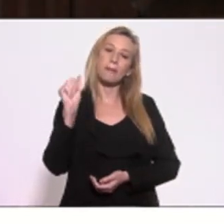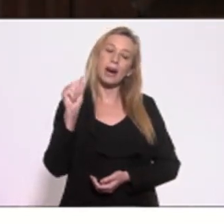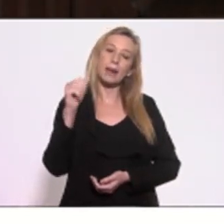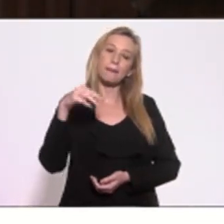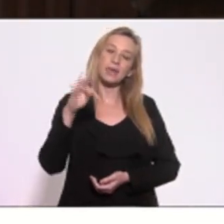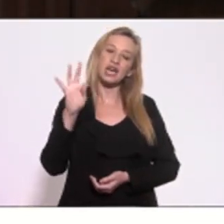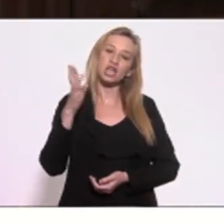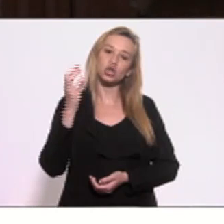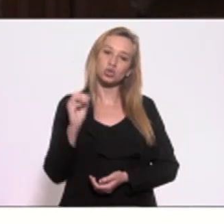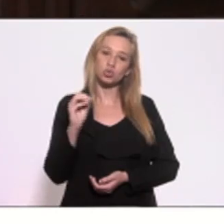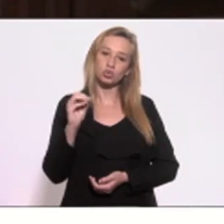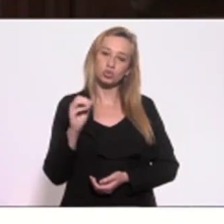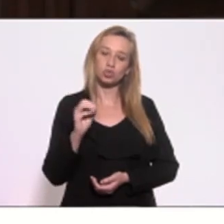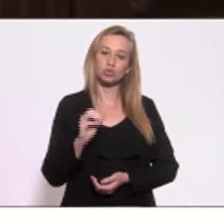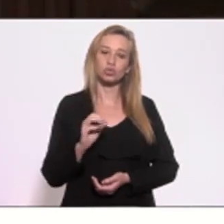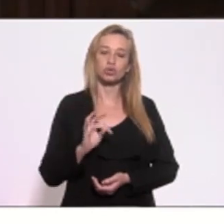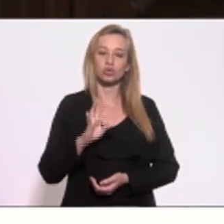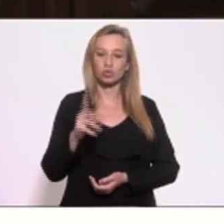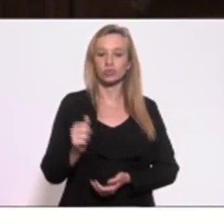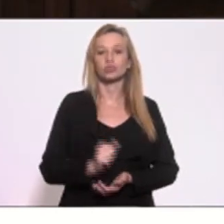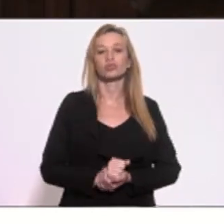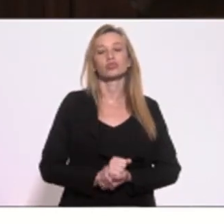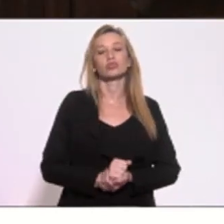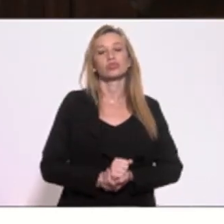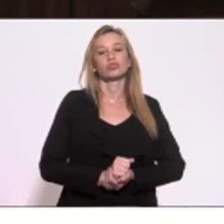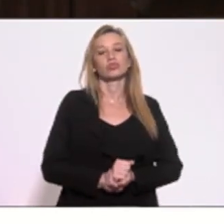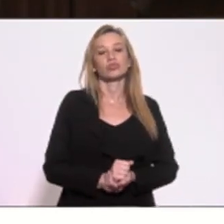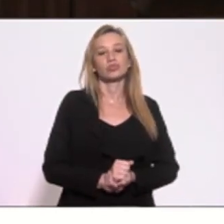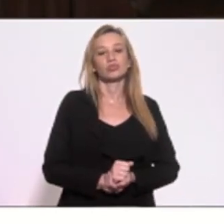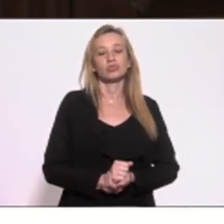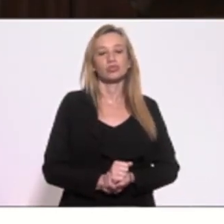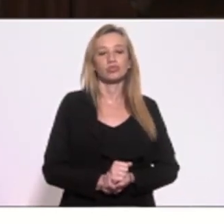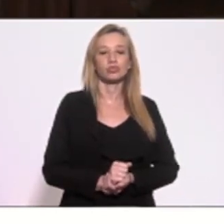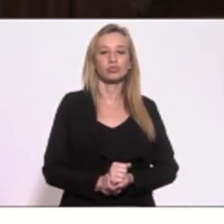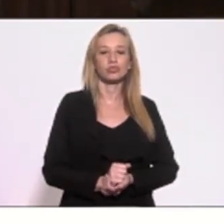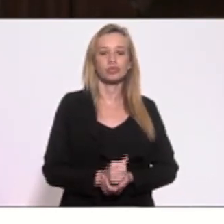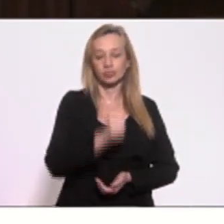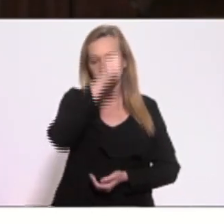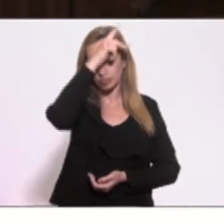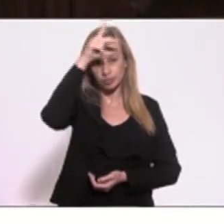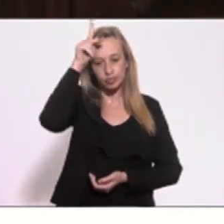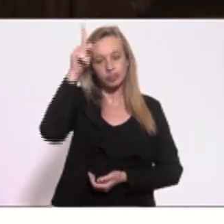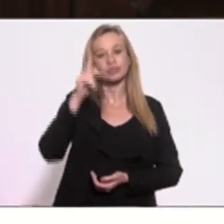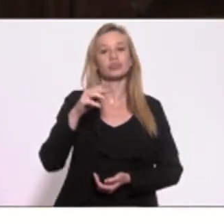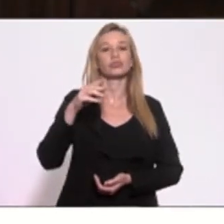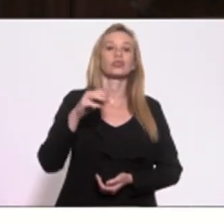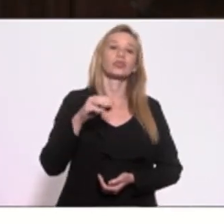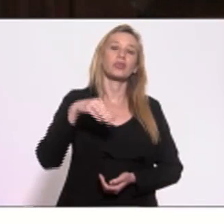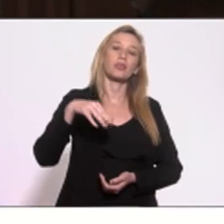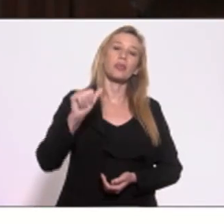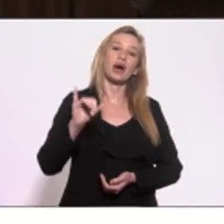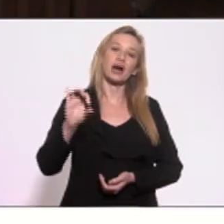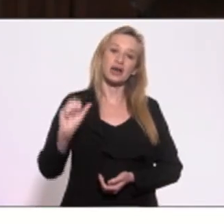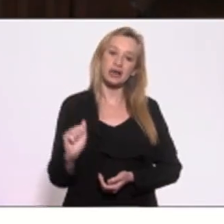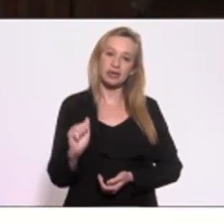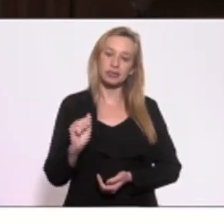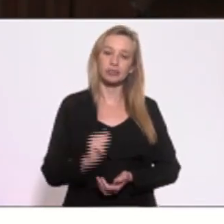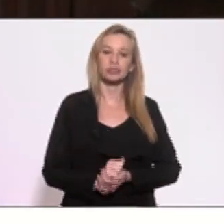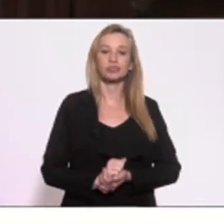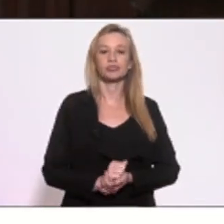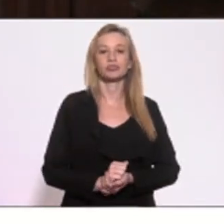definitivamente dos bens que menciona. O tombamento do prefeito César Maia tinha caráter